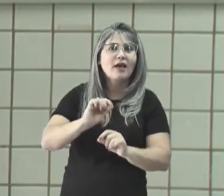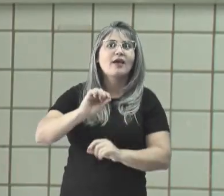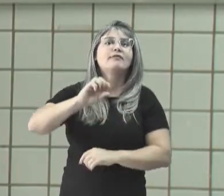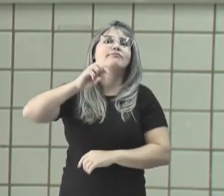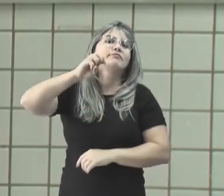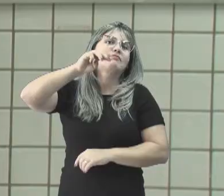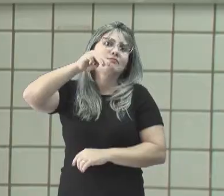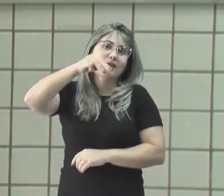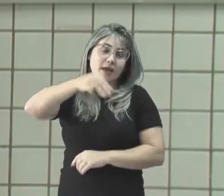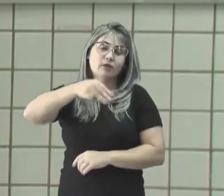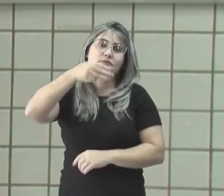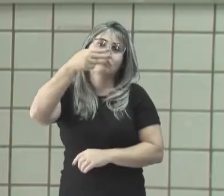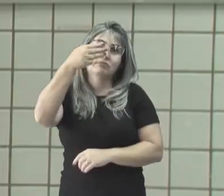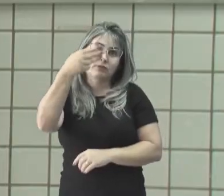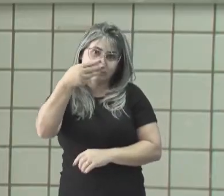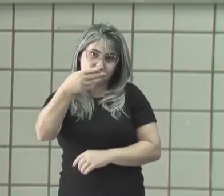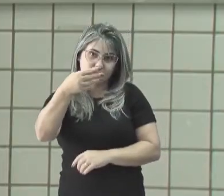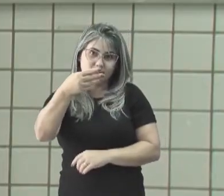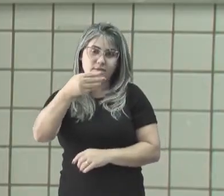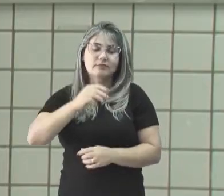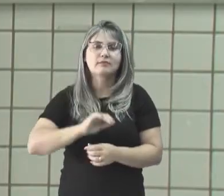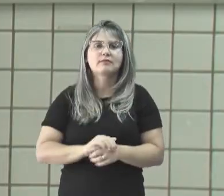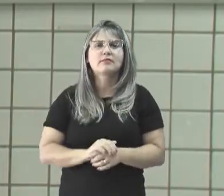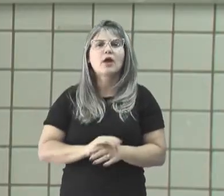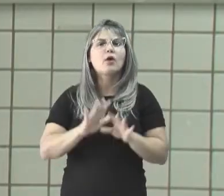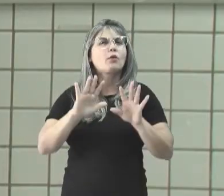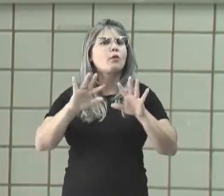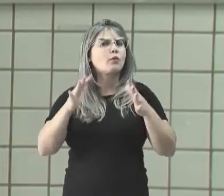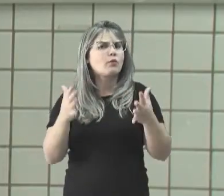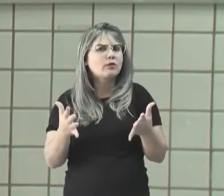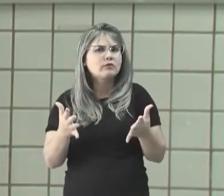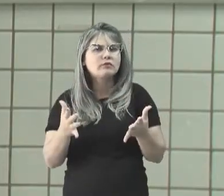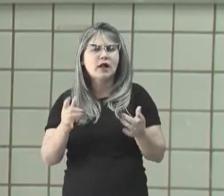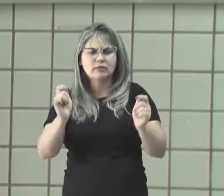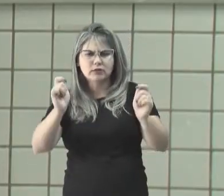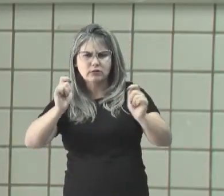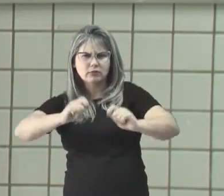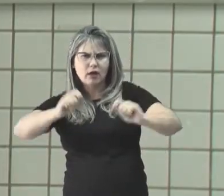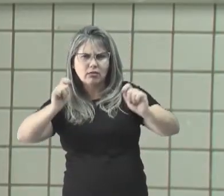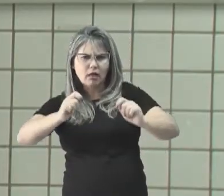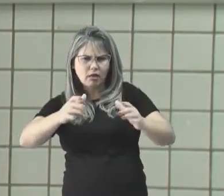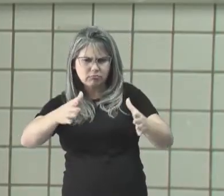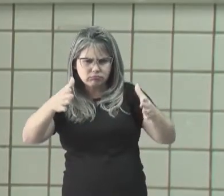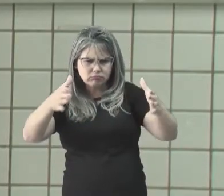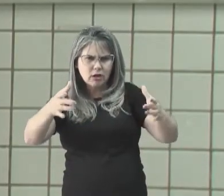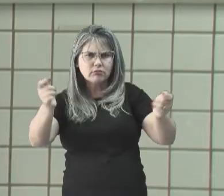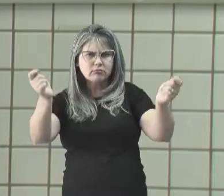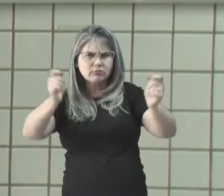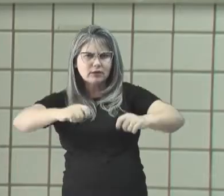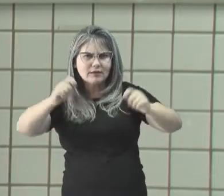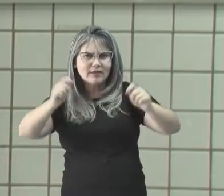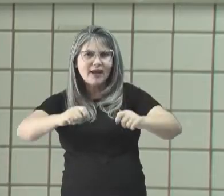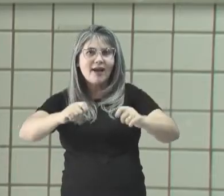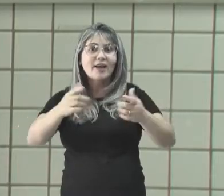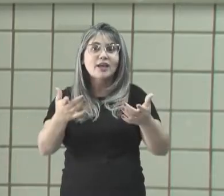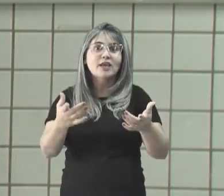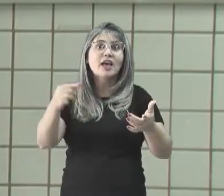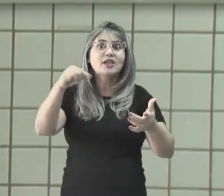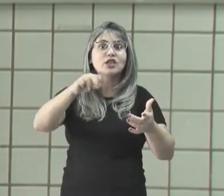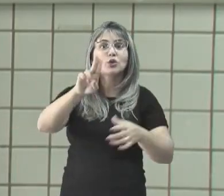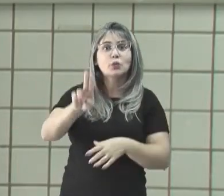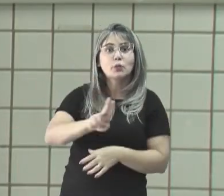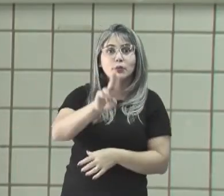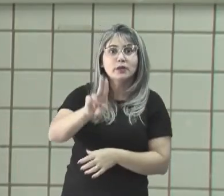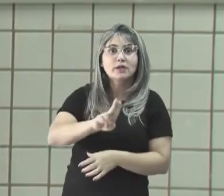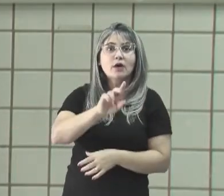cúbico. Quando a gente fala de capacidade, aí a gente já usa o litro. E um assunto que a gente ainda